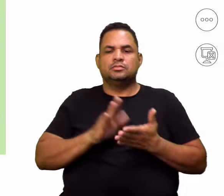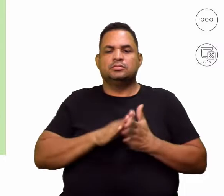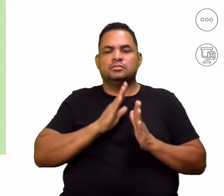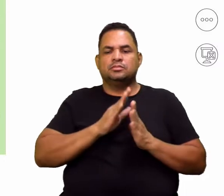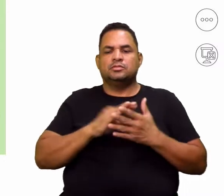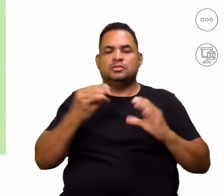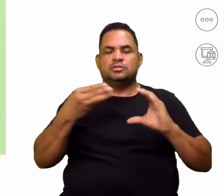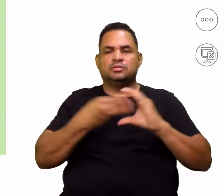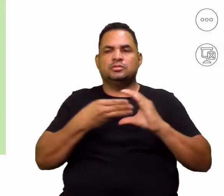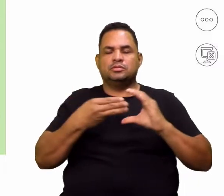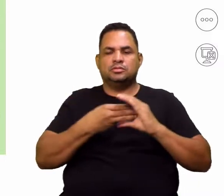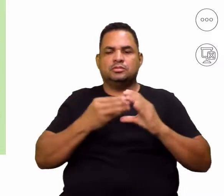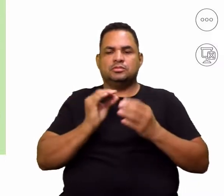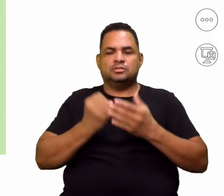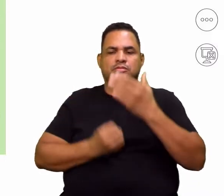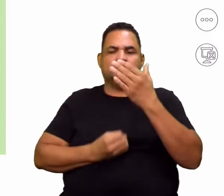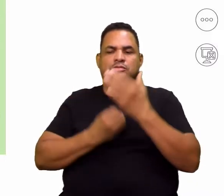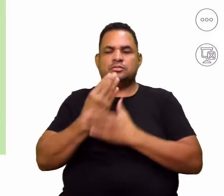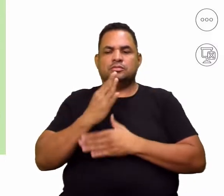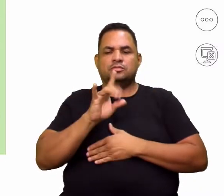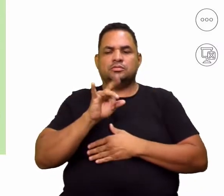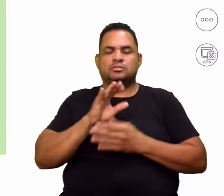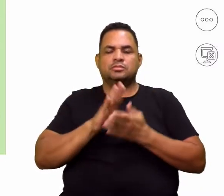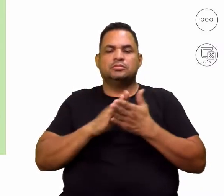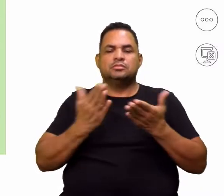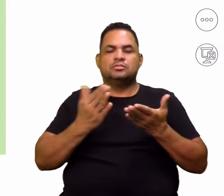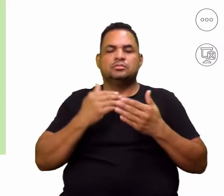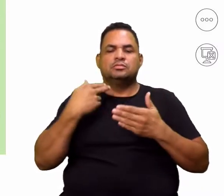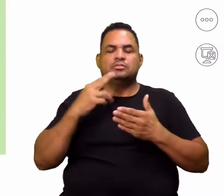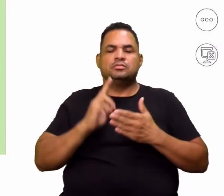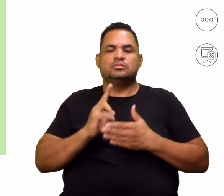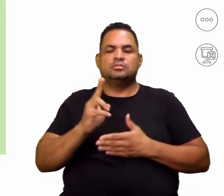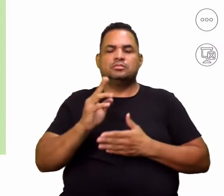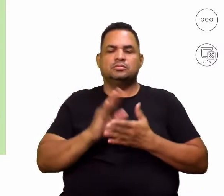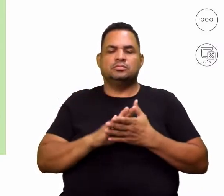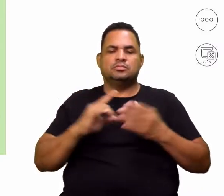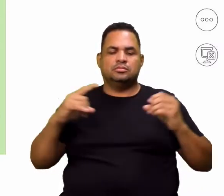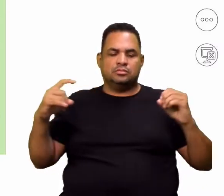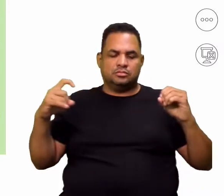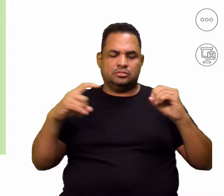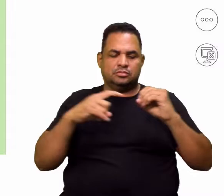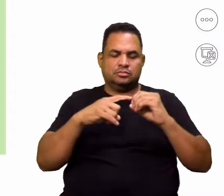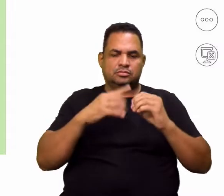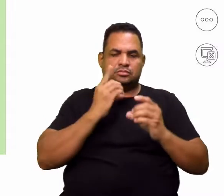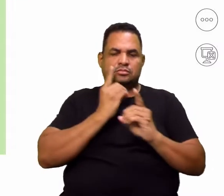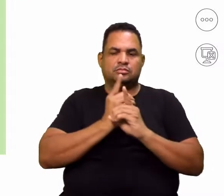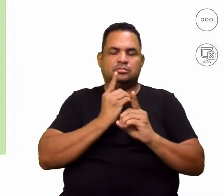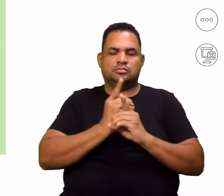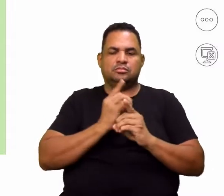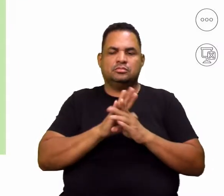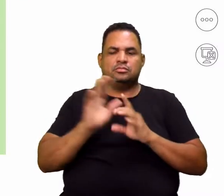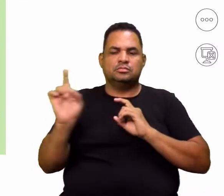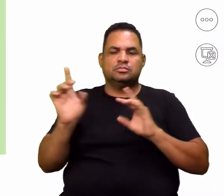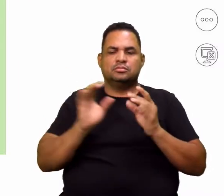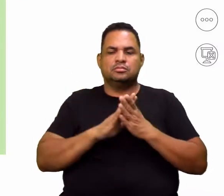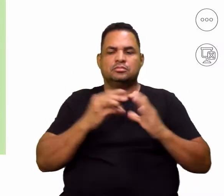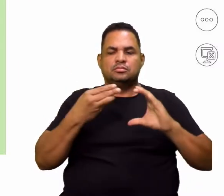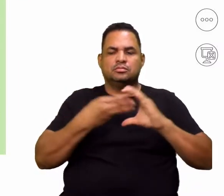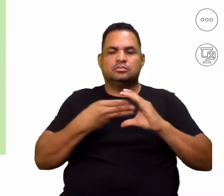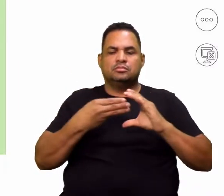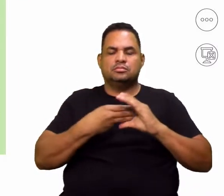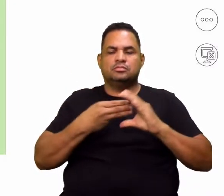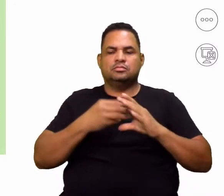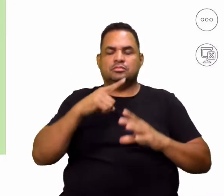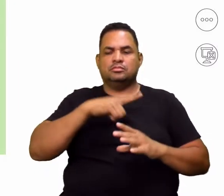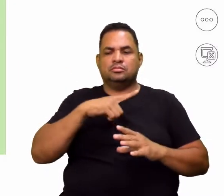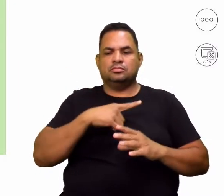células reprodutivas para formar esses ovócitos e aí no processo de fecundação ter esse encontro. Mas cada célulazinha vai ter